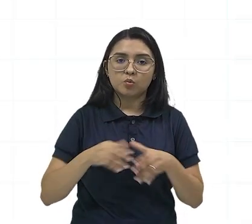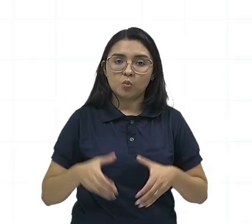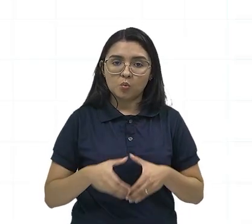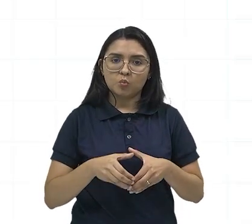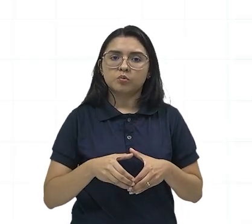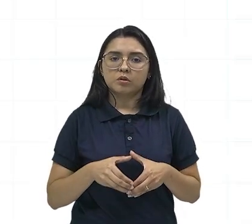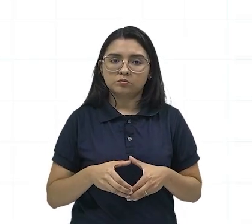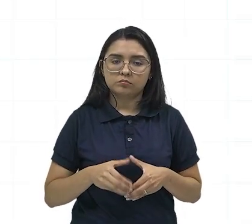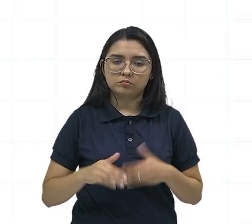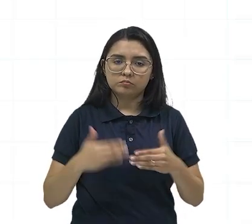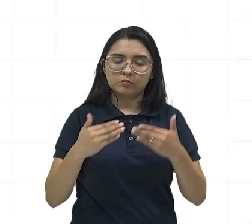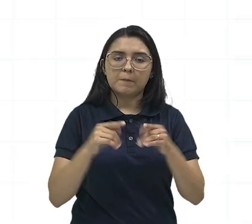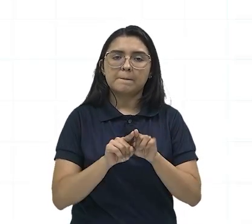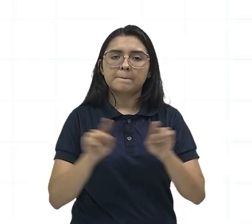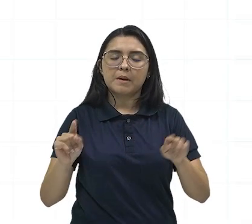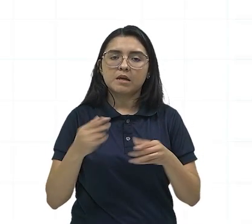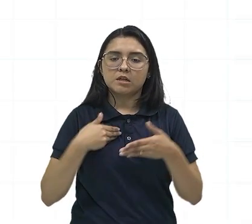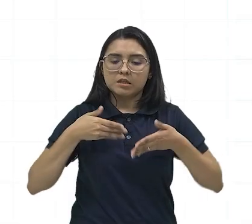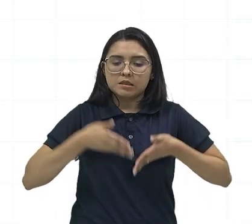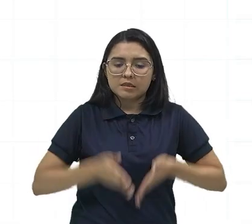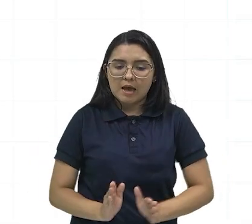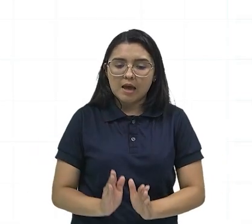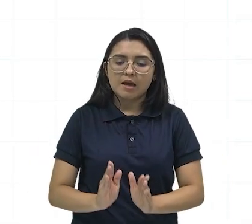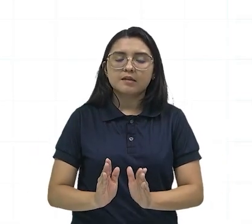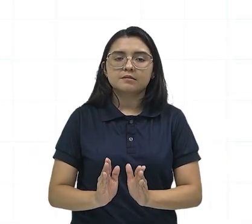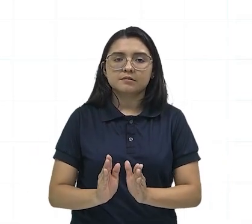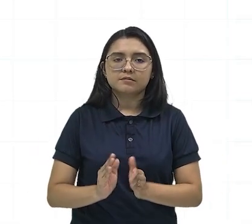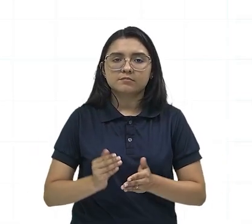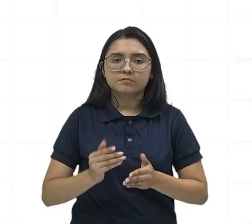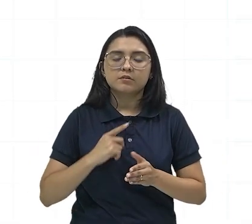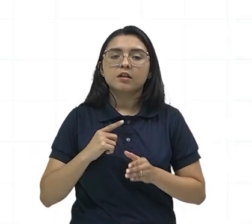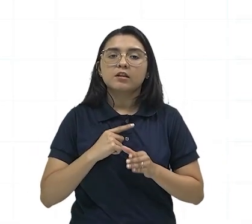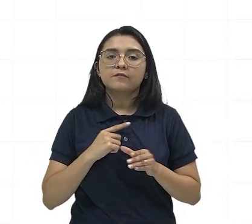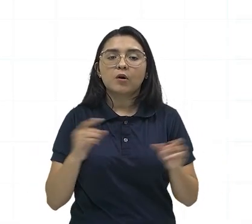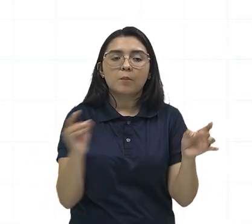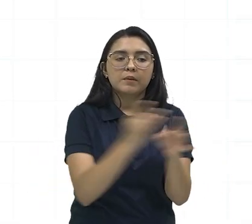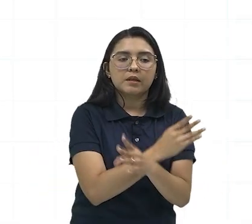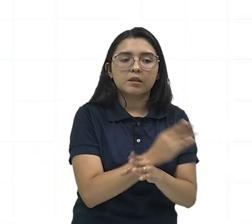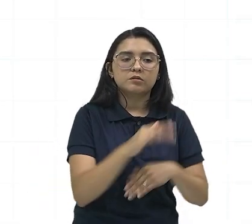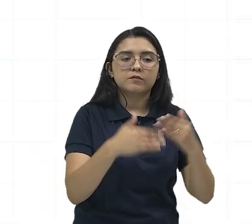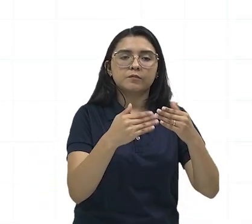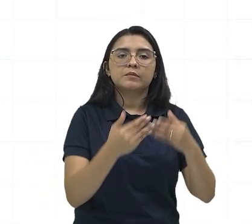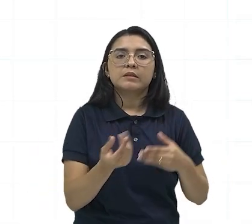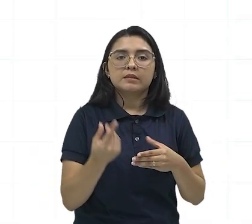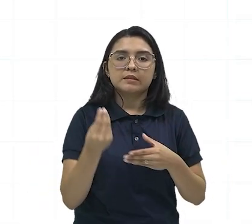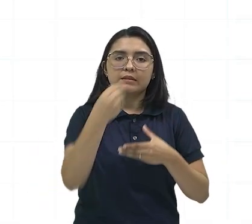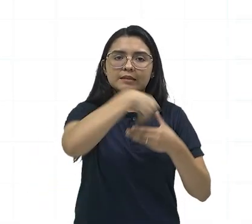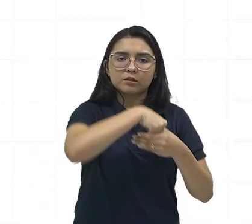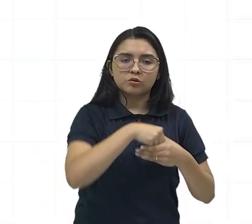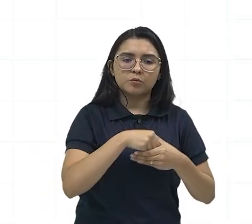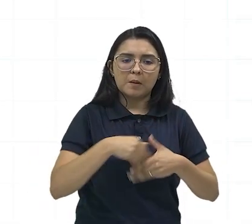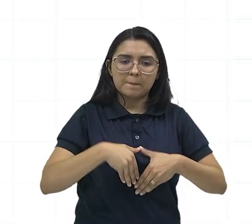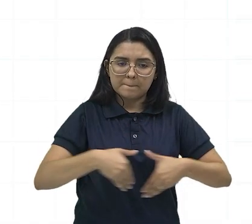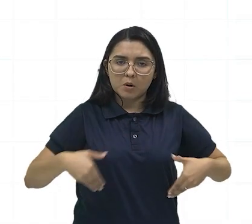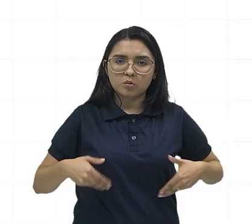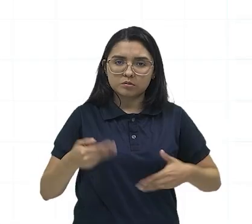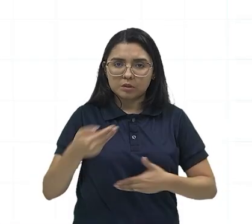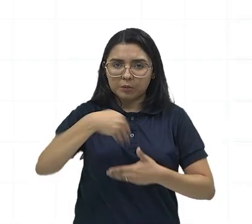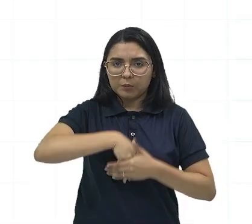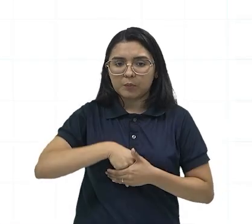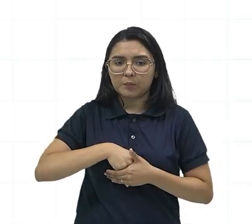porém, após o nascimento, eles vão completar seu desenvolvimento dentro de uma bolsa, que é o